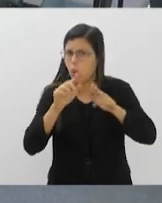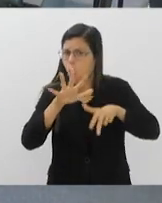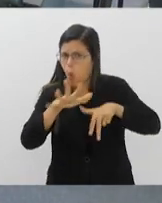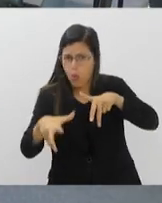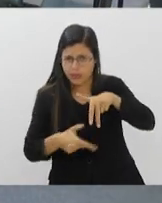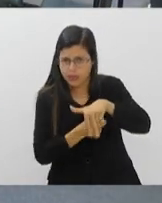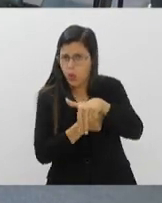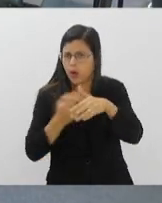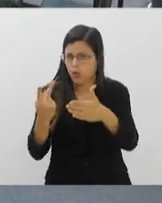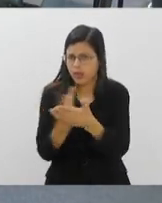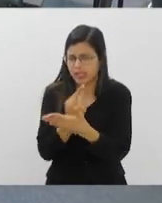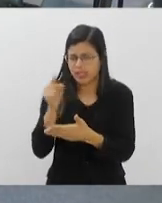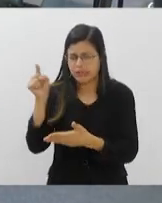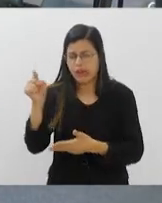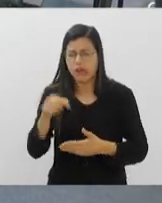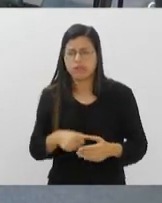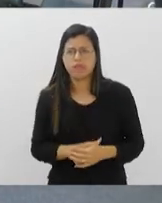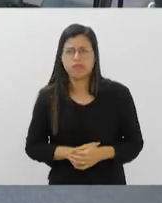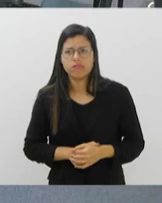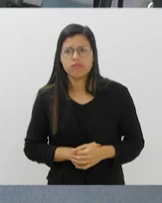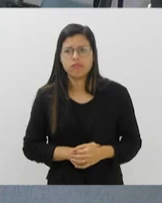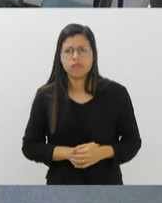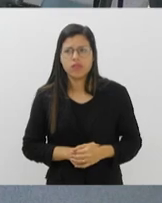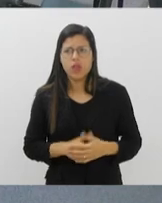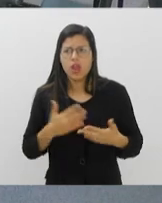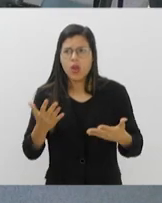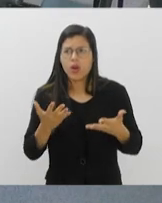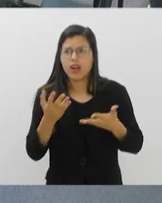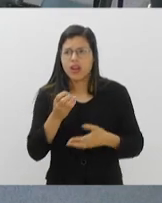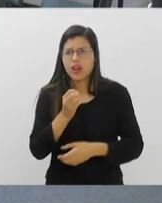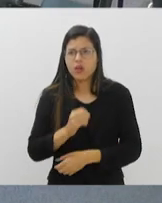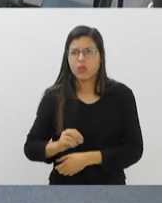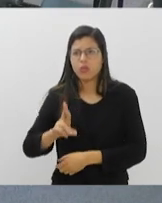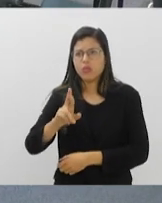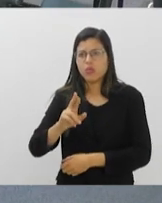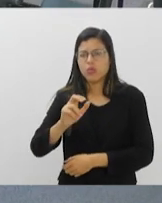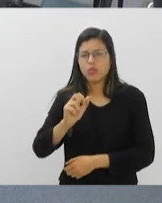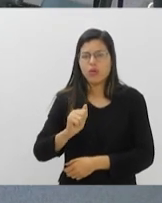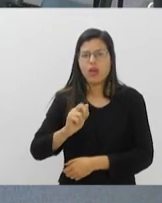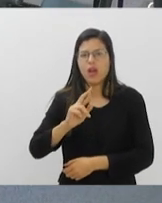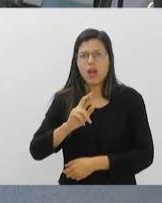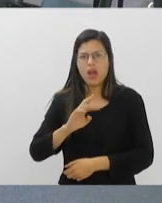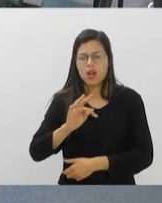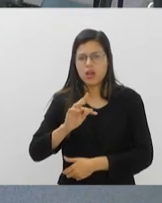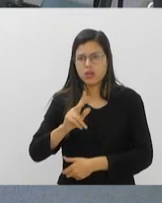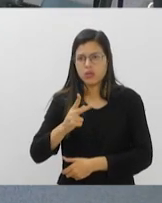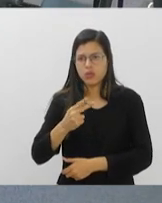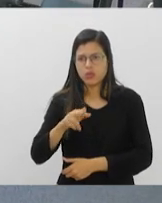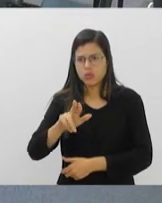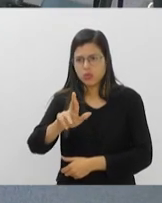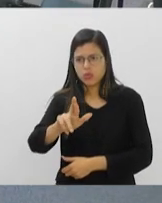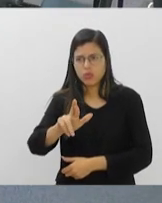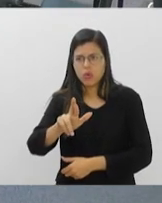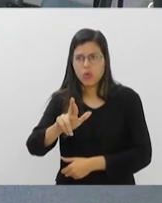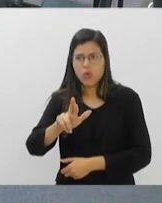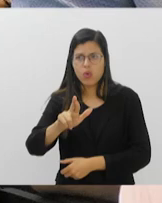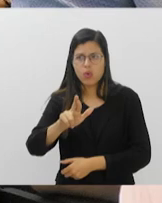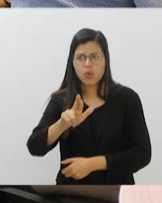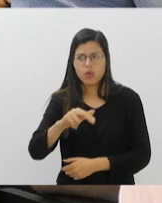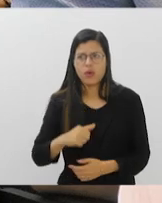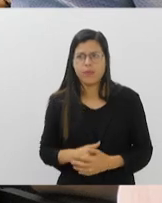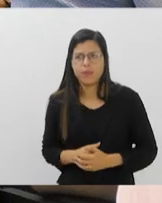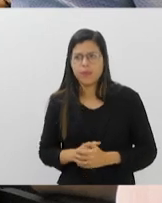então assim eu queria que o Dr Artur levantasse entendeu